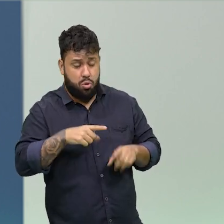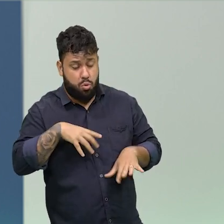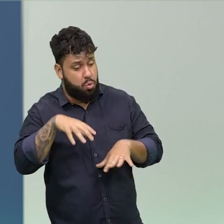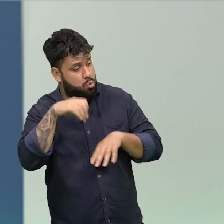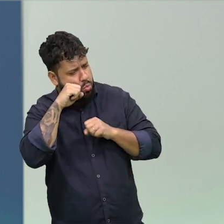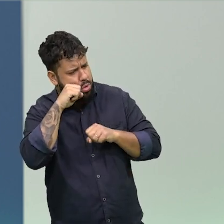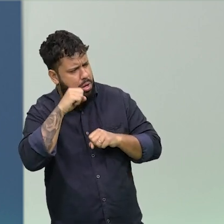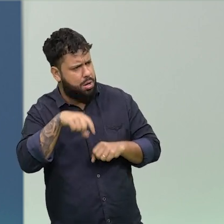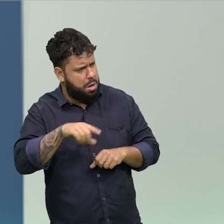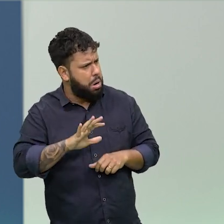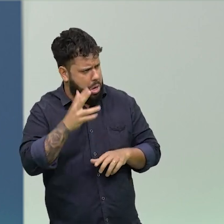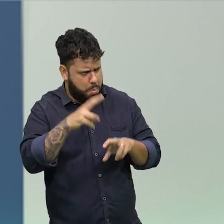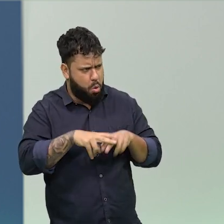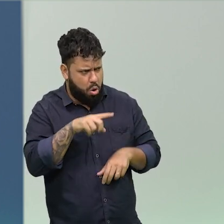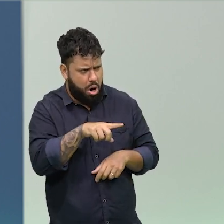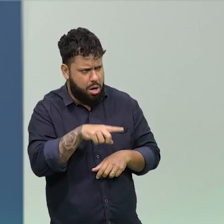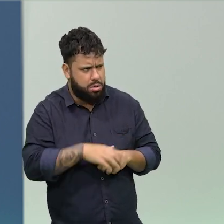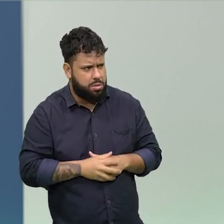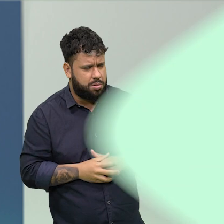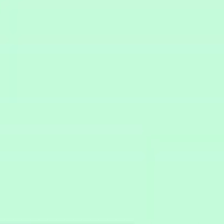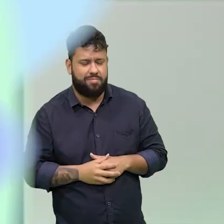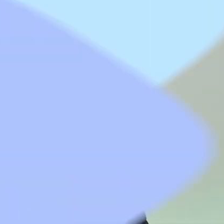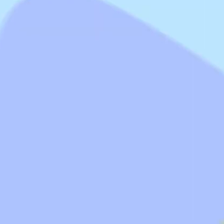dormir. Tem algo a ver com isso?